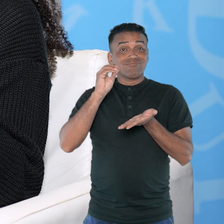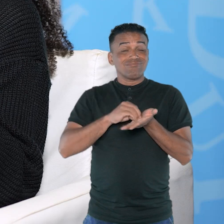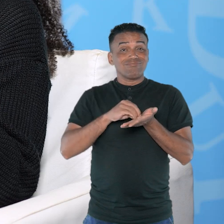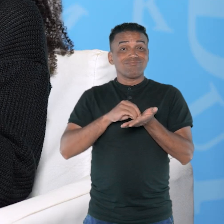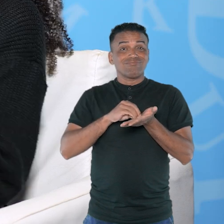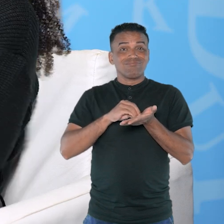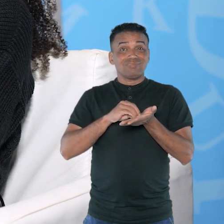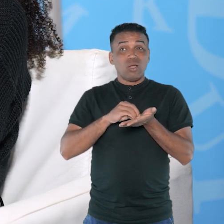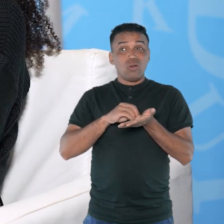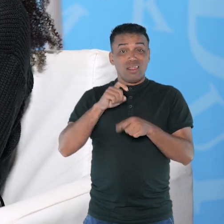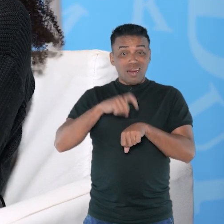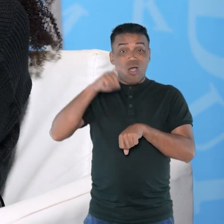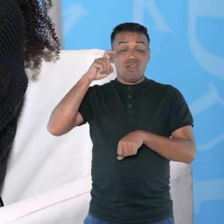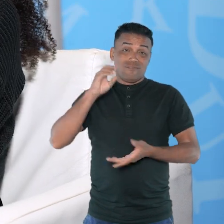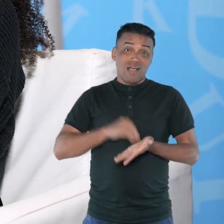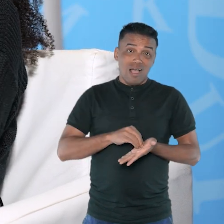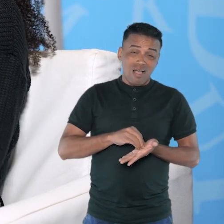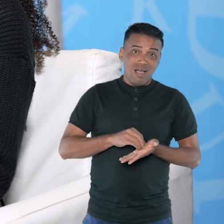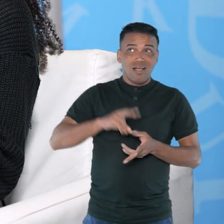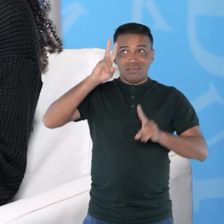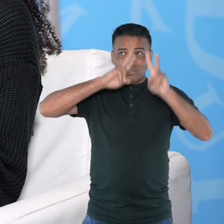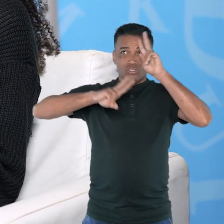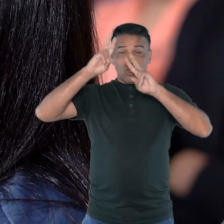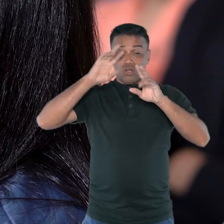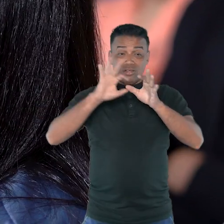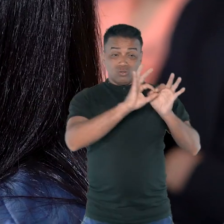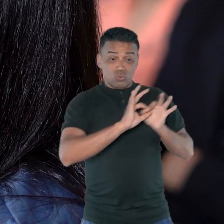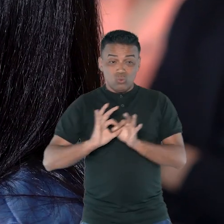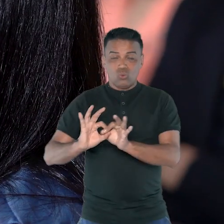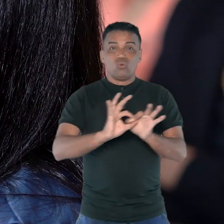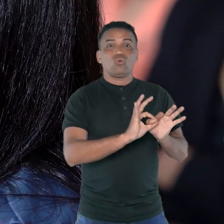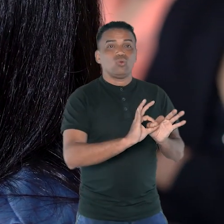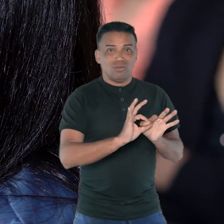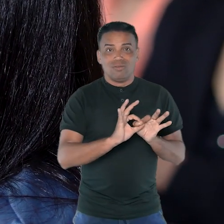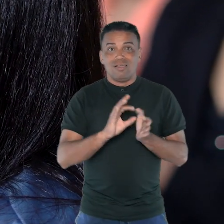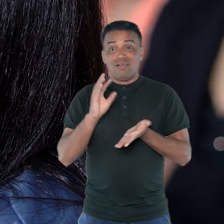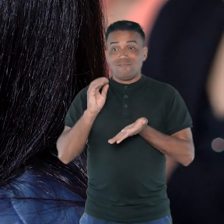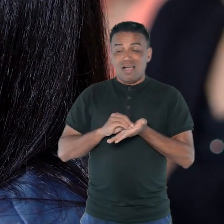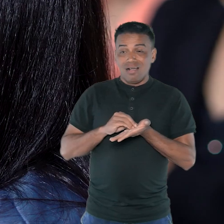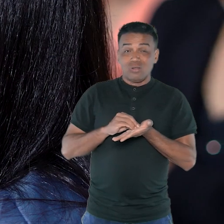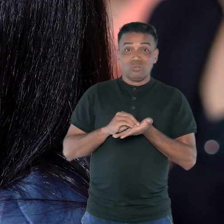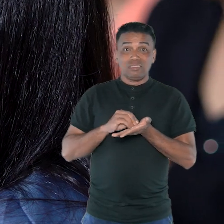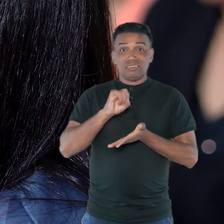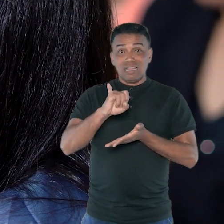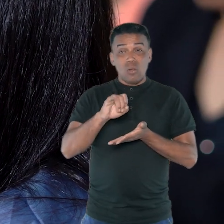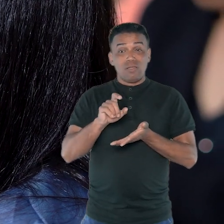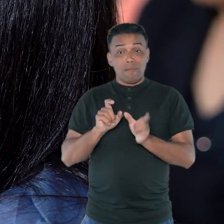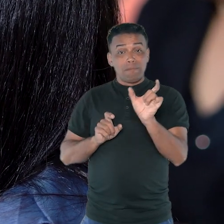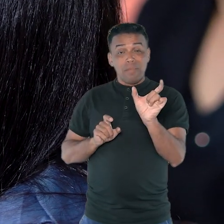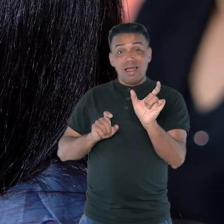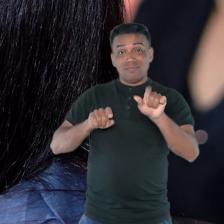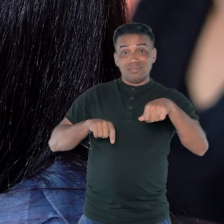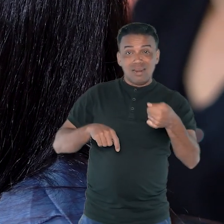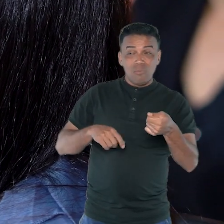lacuna, que é só no final, quando a história toda se junta, é nessa lacuna que a gente passa, se não uma palavra, mas um sentimento